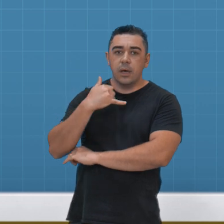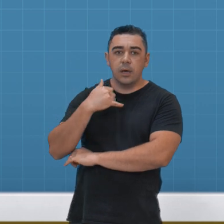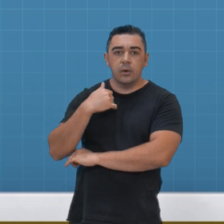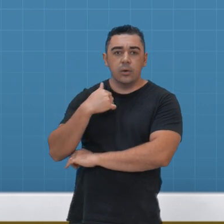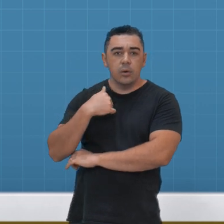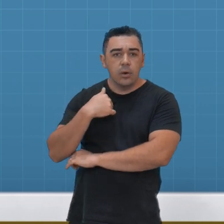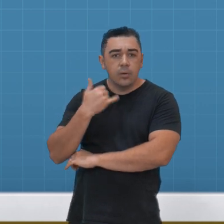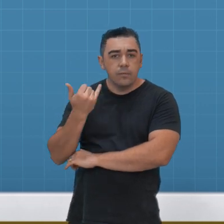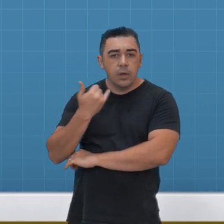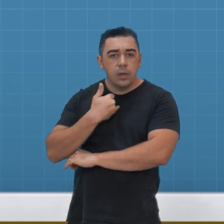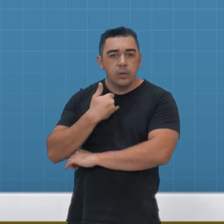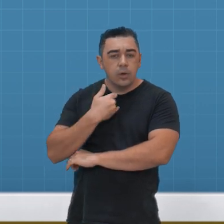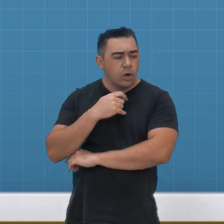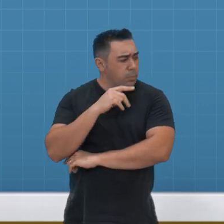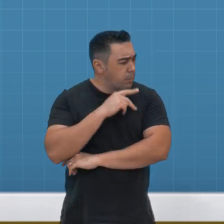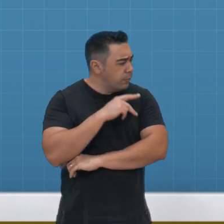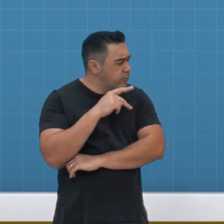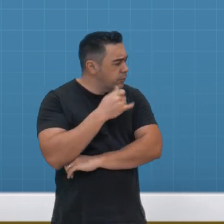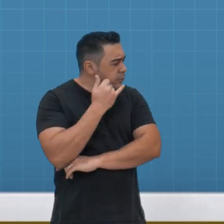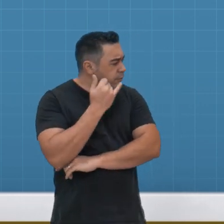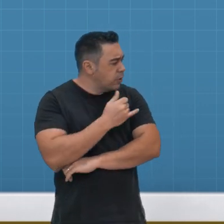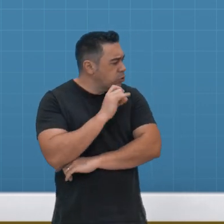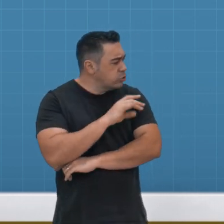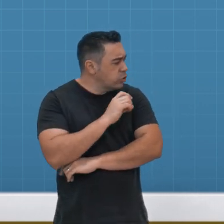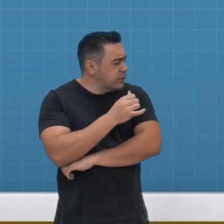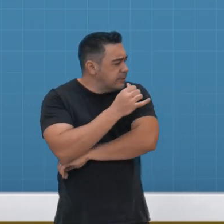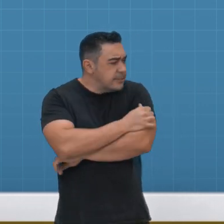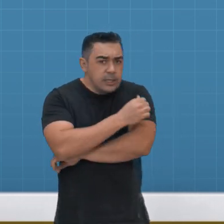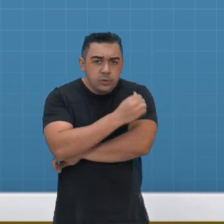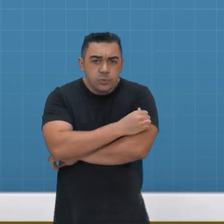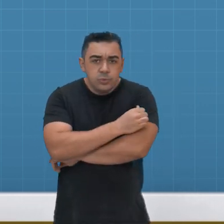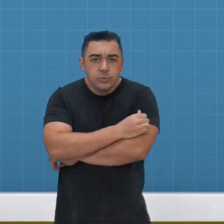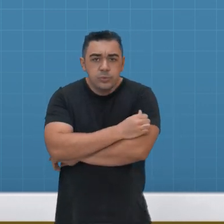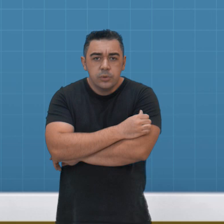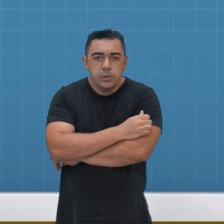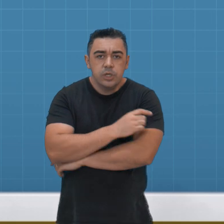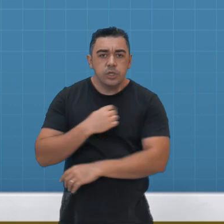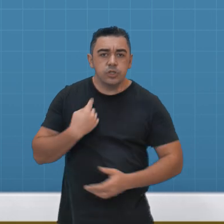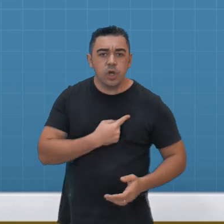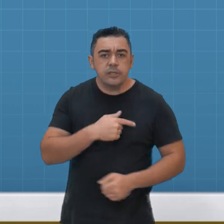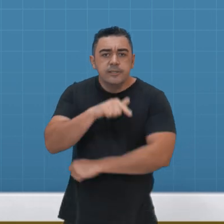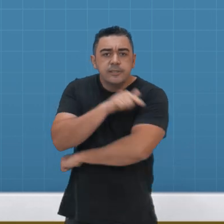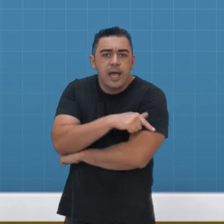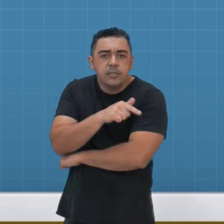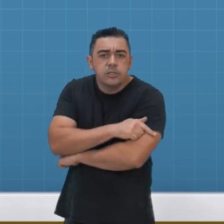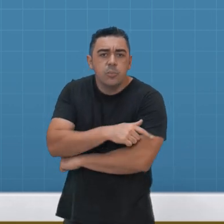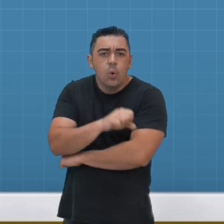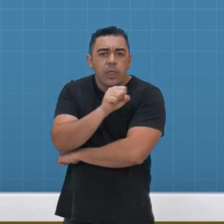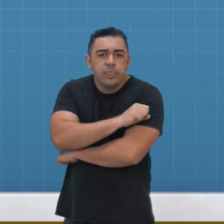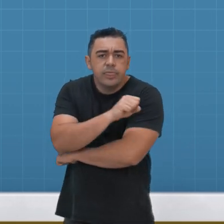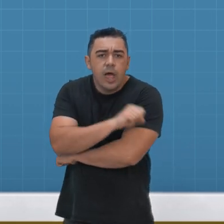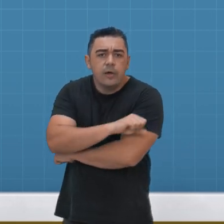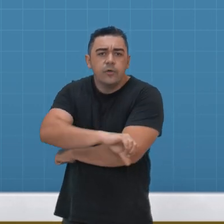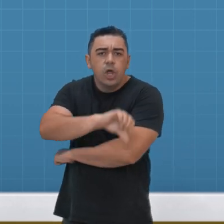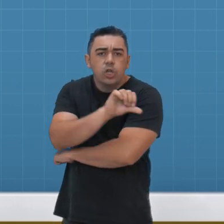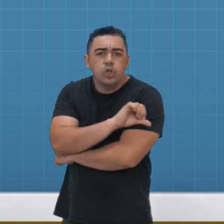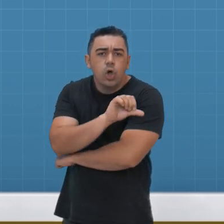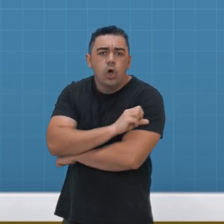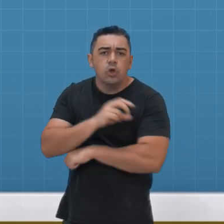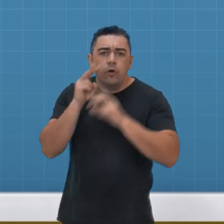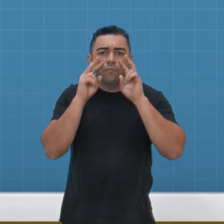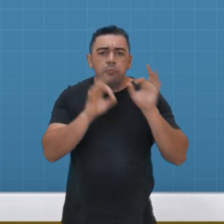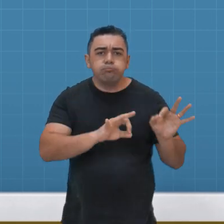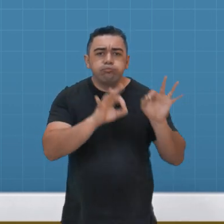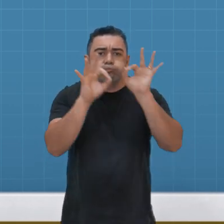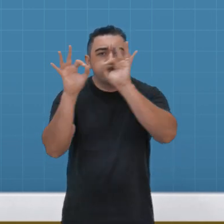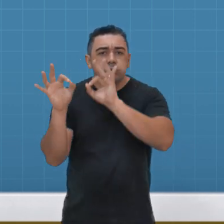dizendo: professora, você falou só dos alunos do 6º ano, e nós do 7º, do 8º e do 9º que